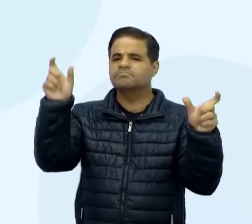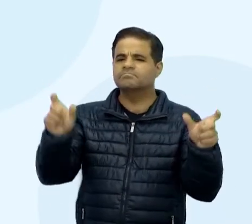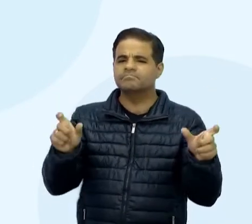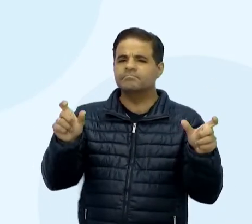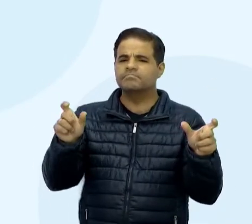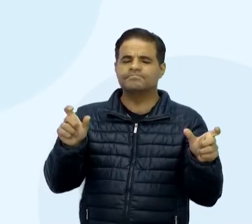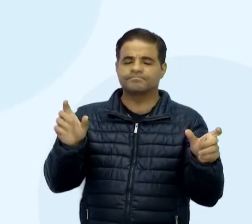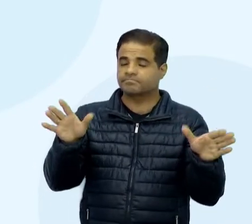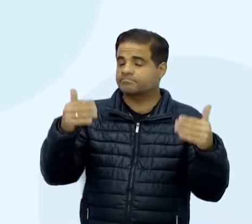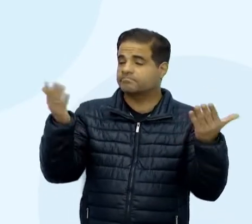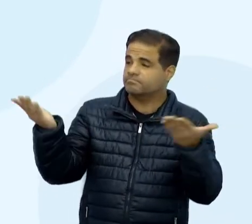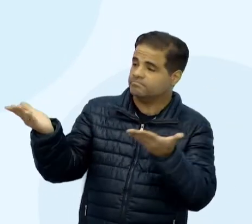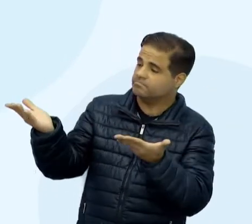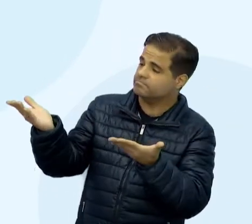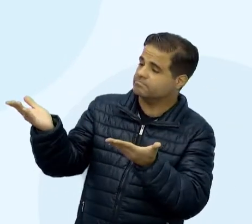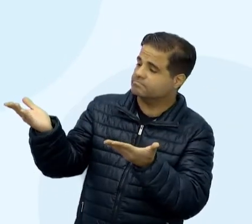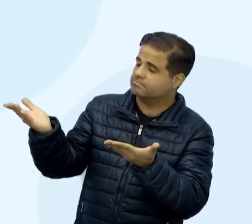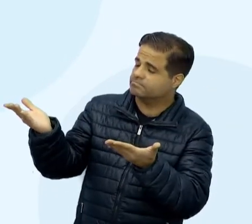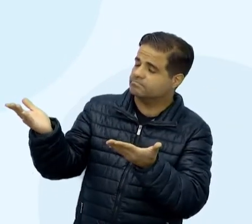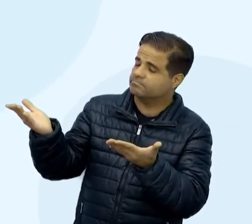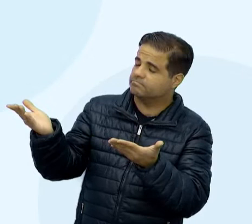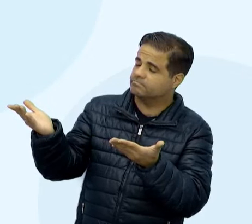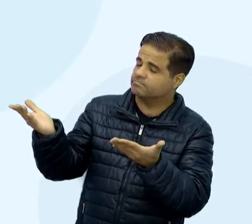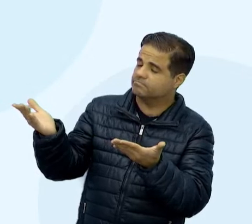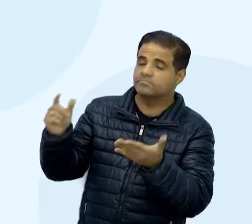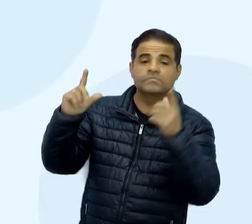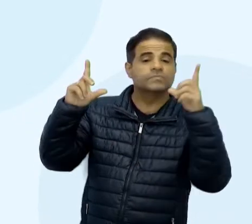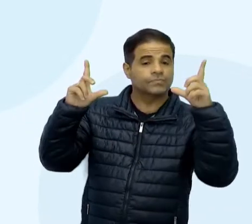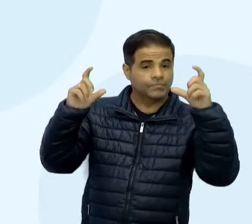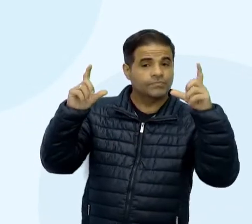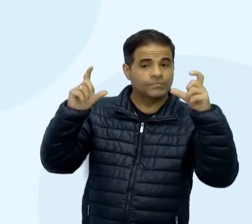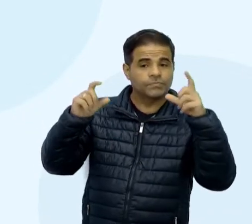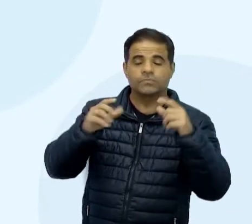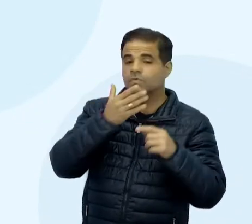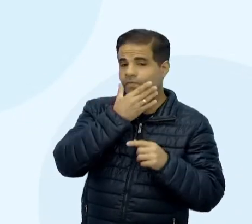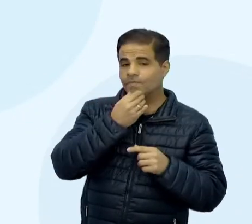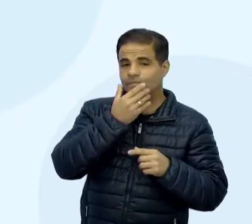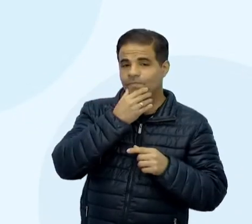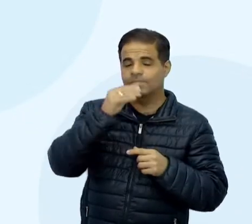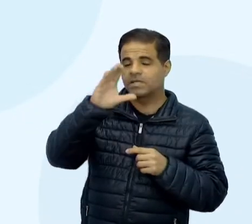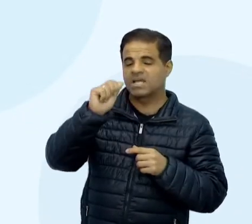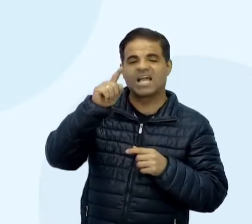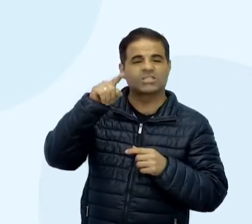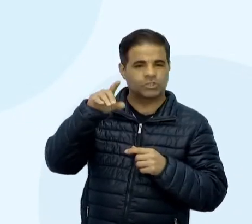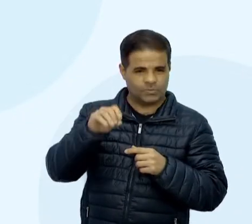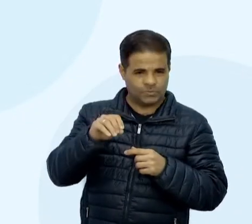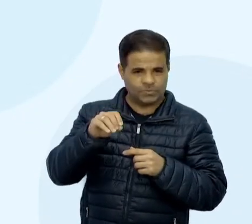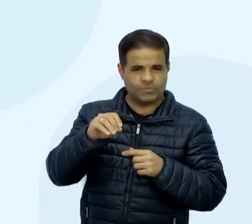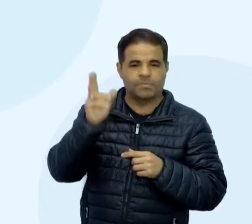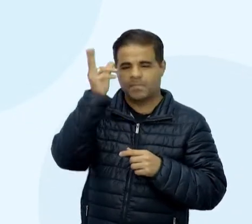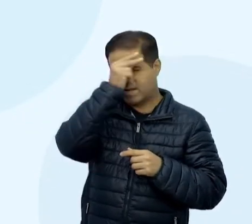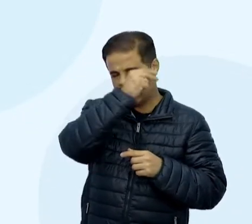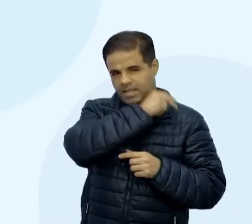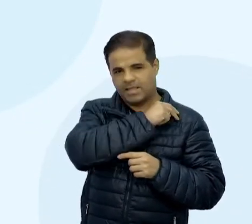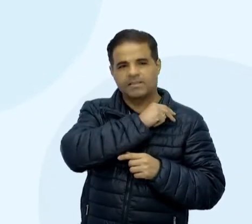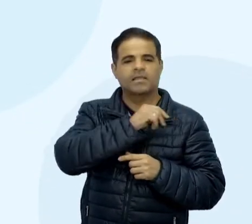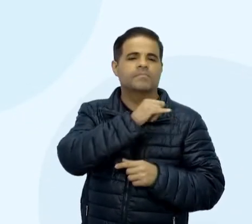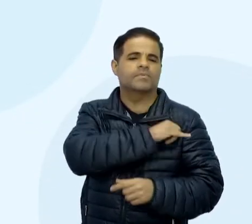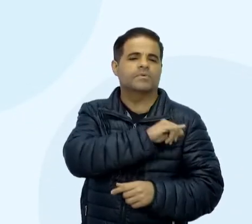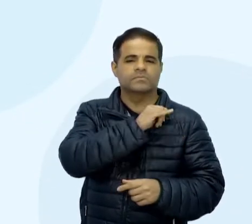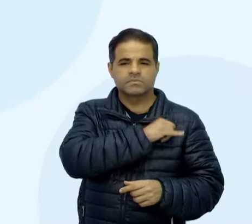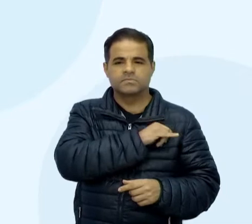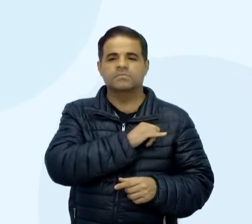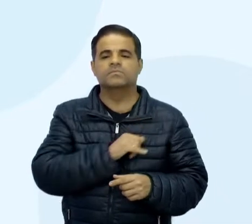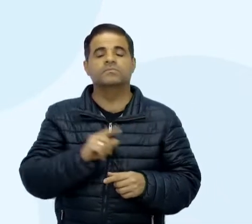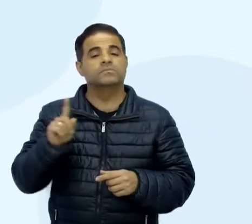só, observem na tela, nós temos uma fotografia do Cândido Barata Ribeiro, né, que era o prefeito do Rio de Janeiro, e nós